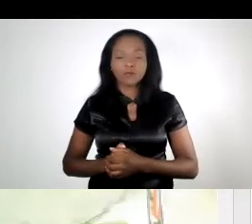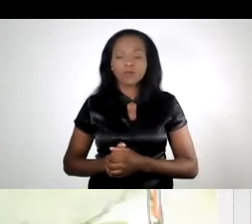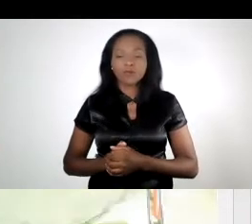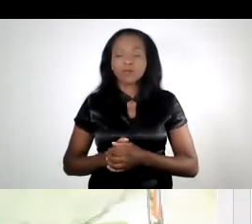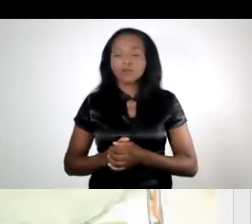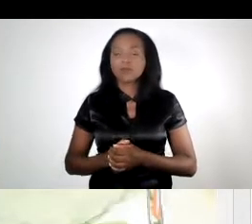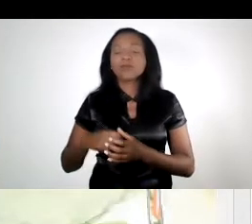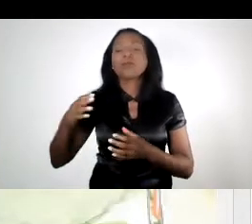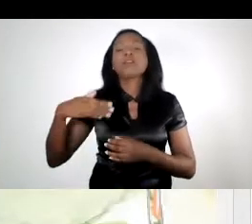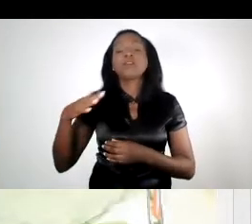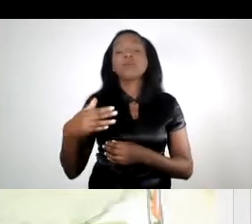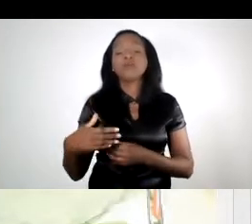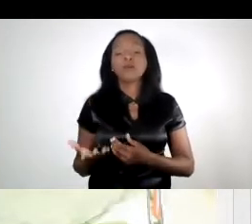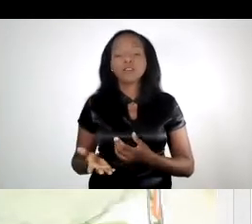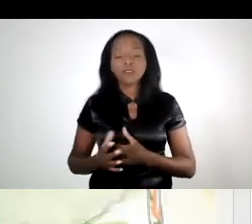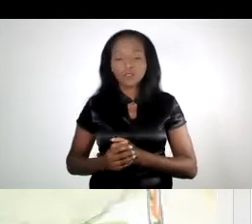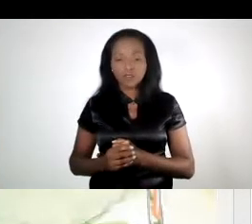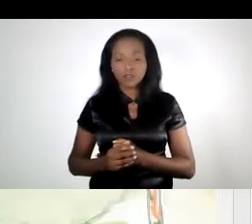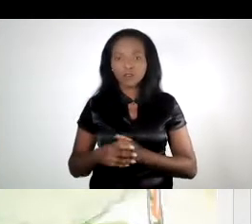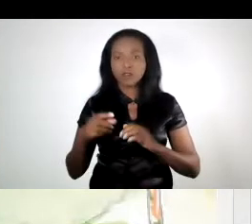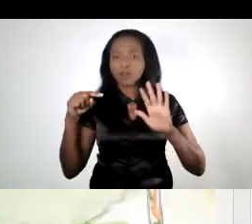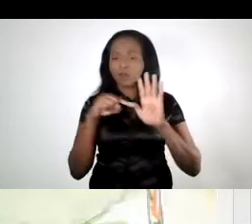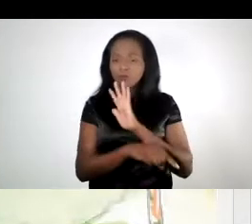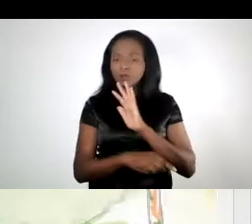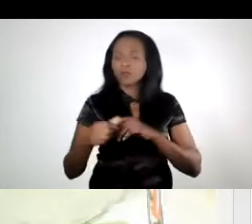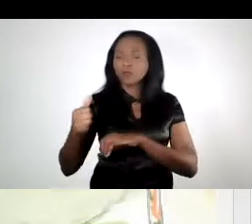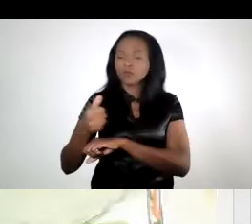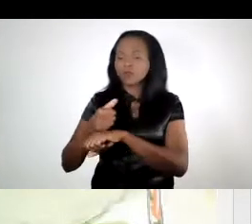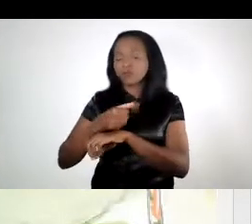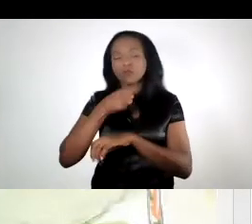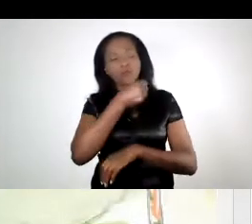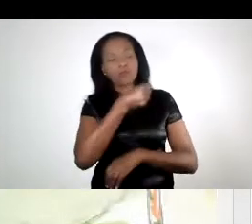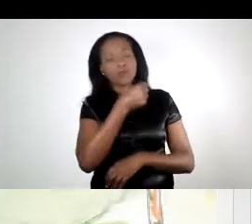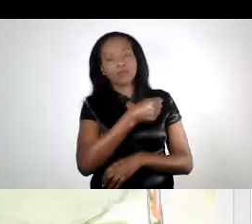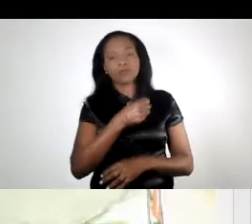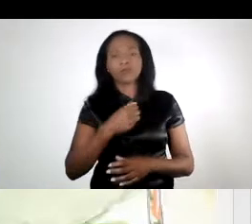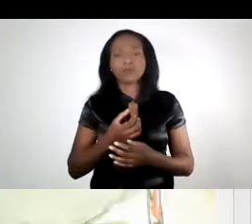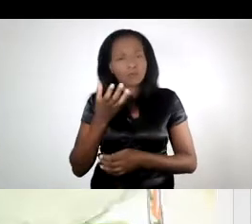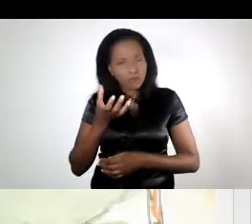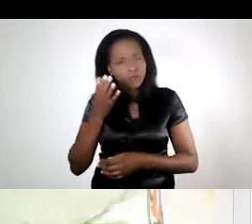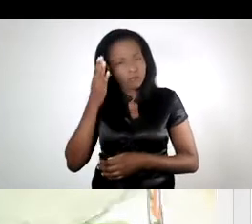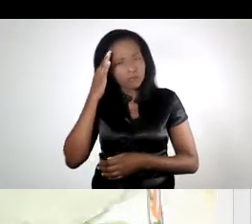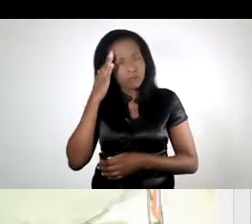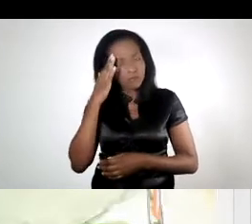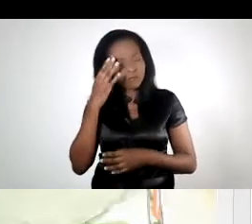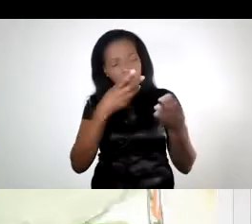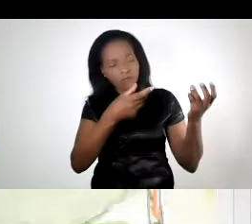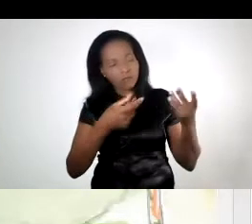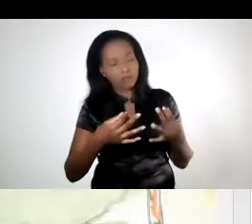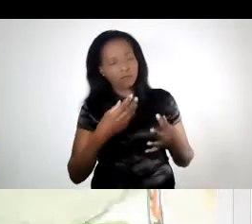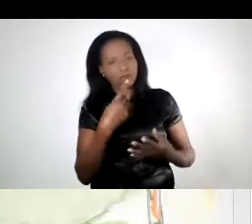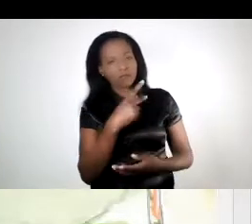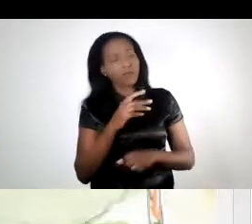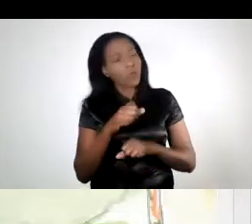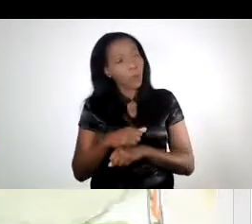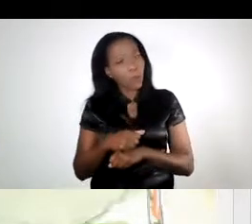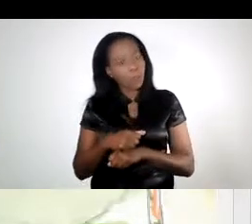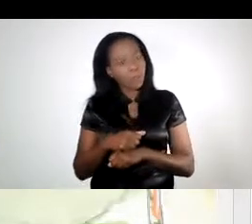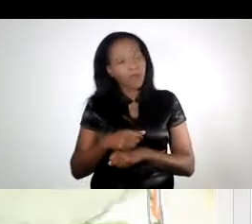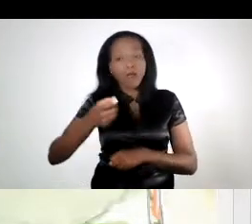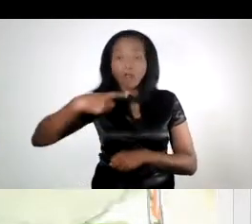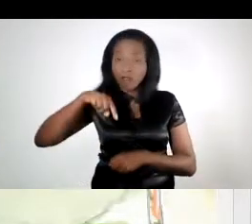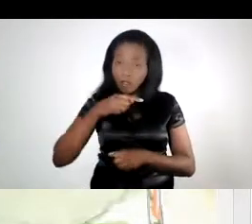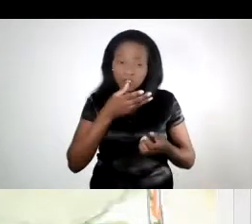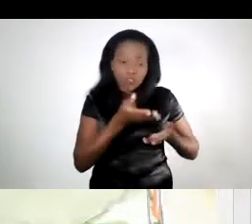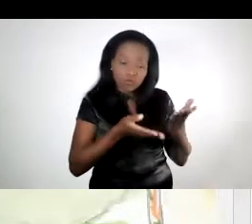E depois? Perguntou o entrevistador, interessado na explicação. A gente cuida das